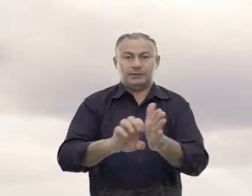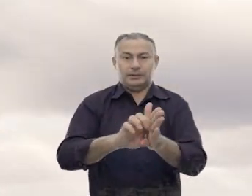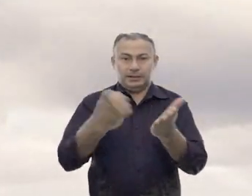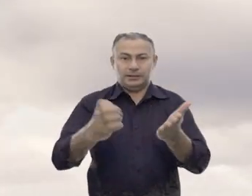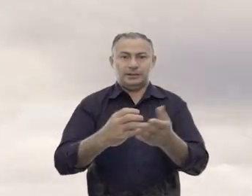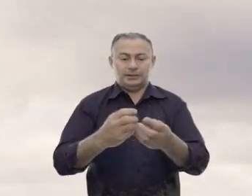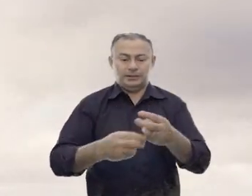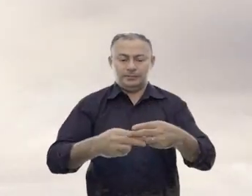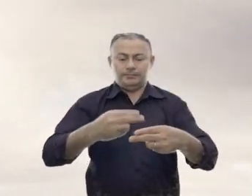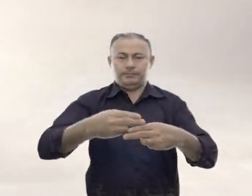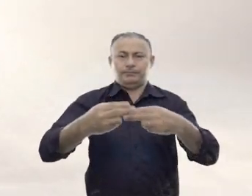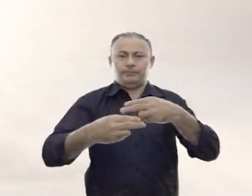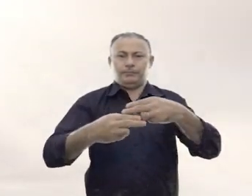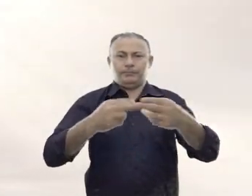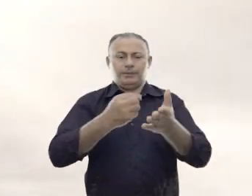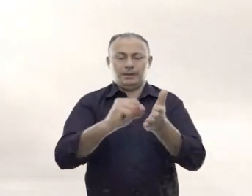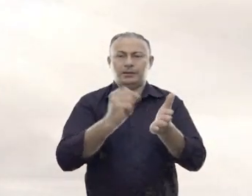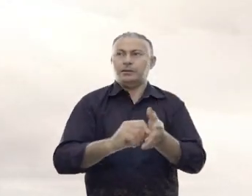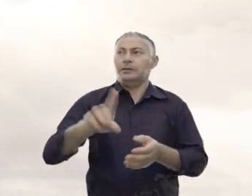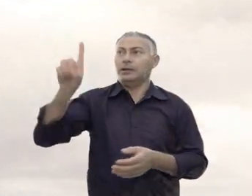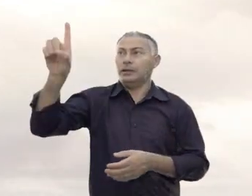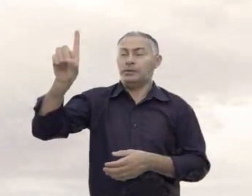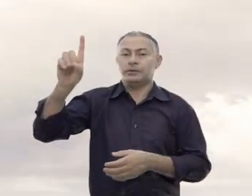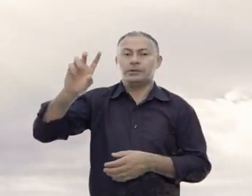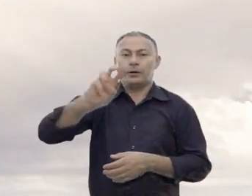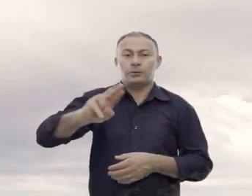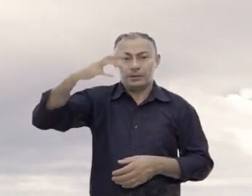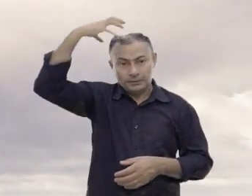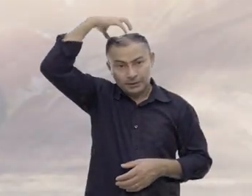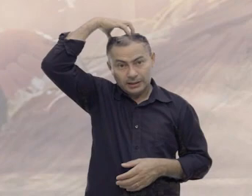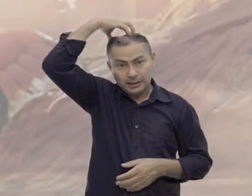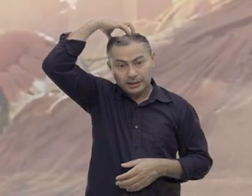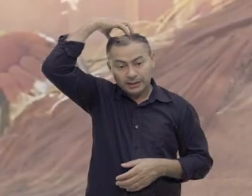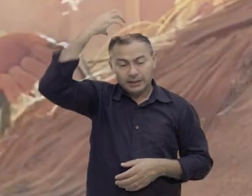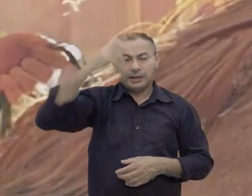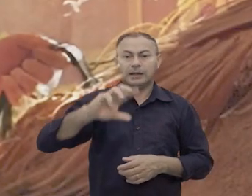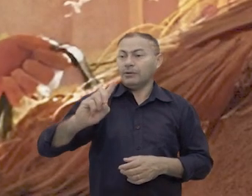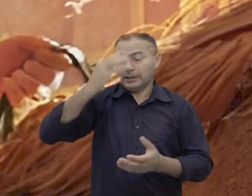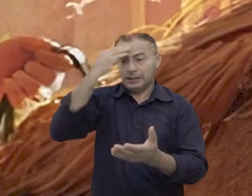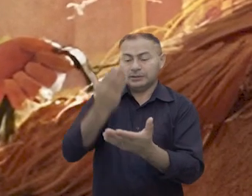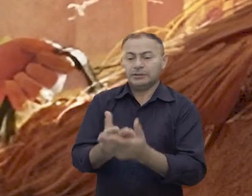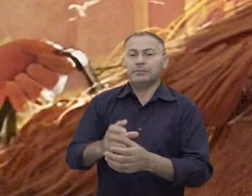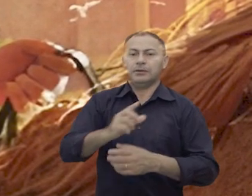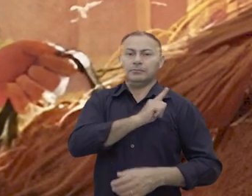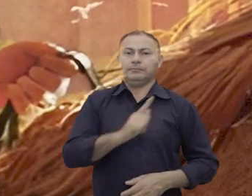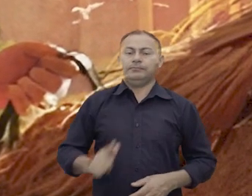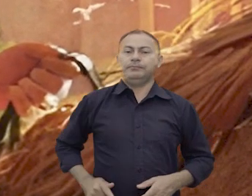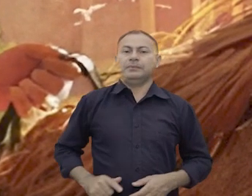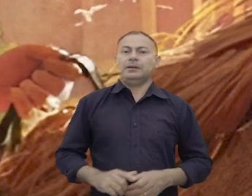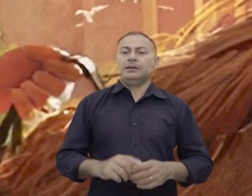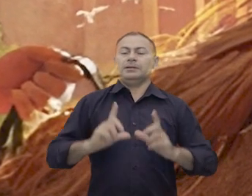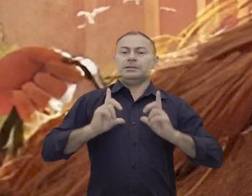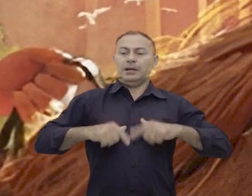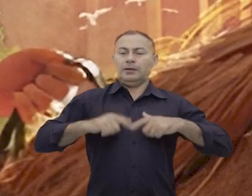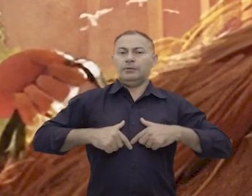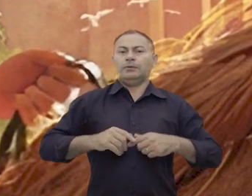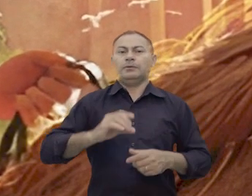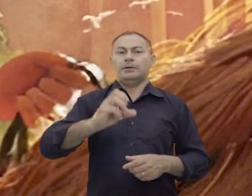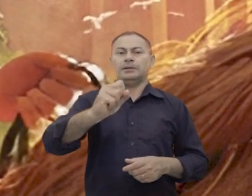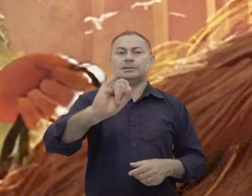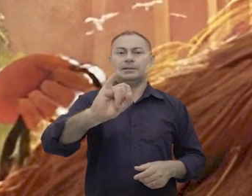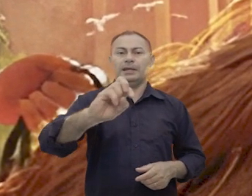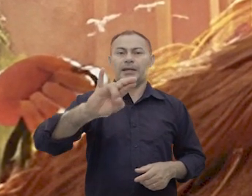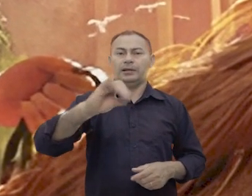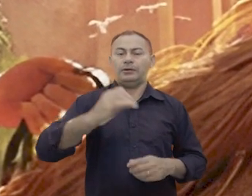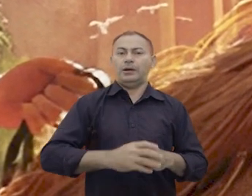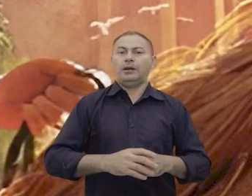de Esdras e Neemias foram escritos, Deus está usando reis pagãos para governar sobre Israel. Ciro, o Grande, era